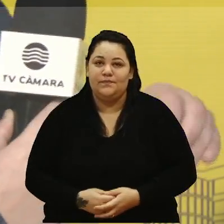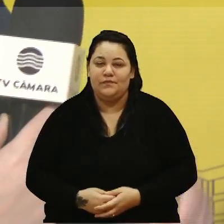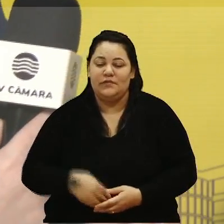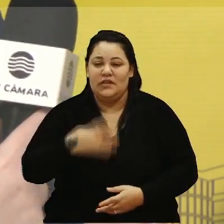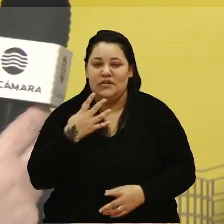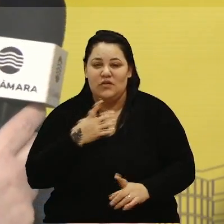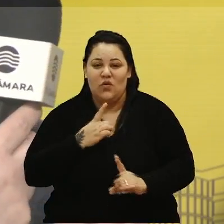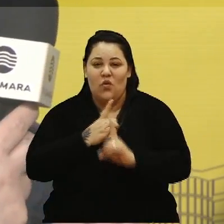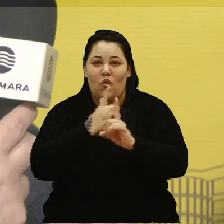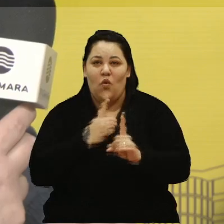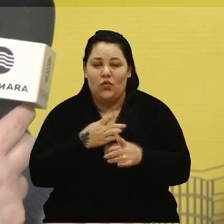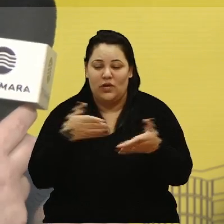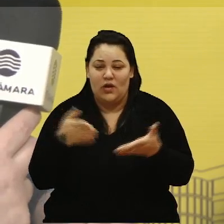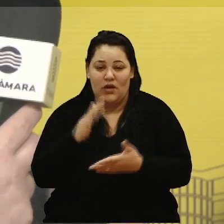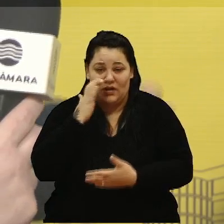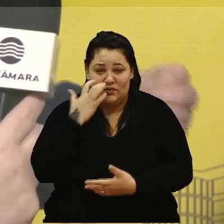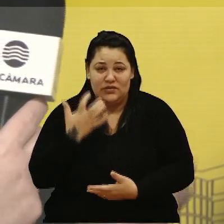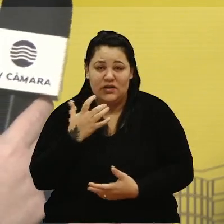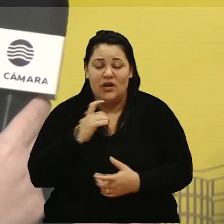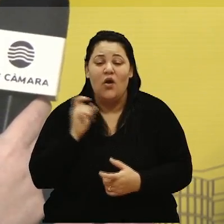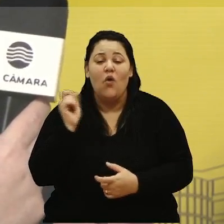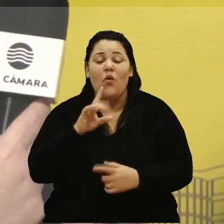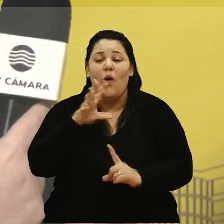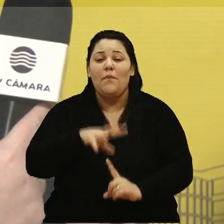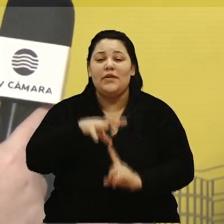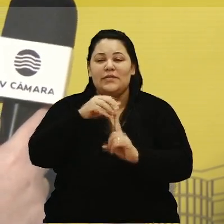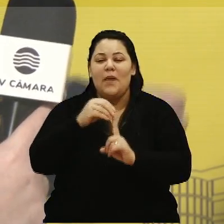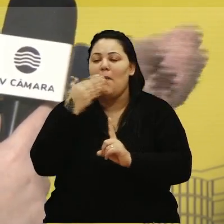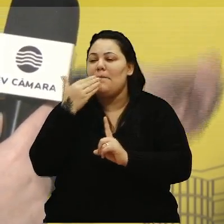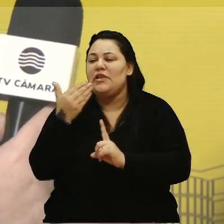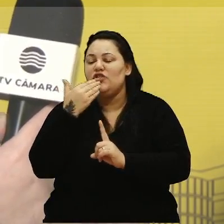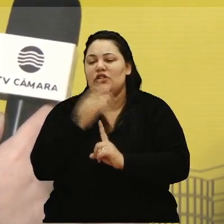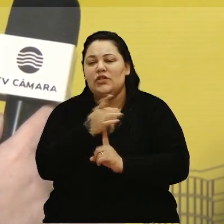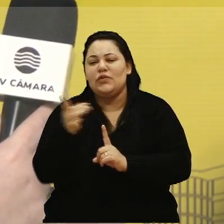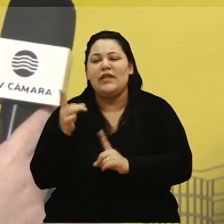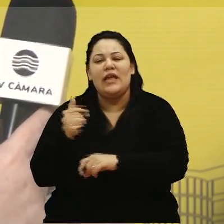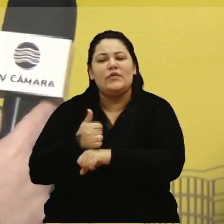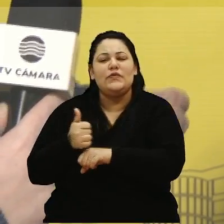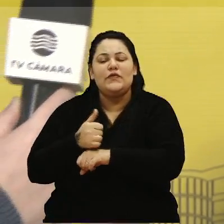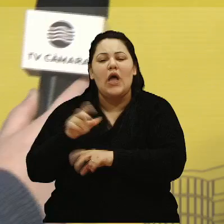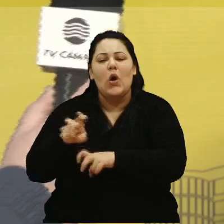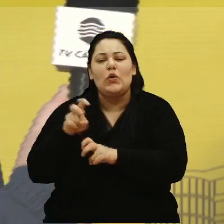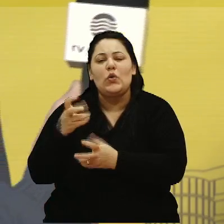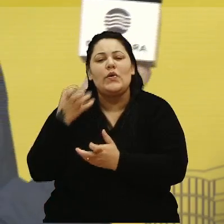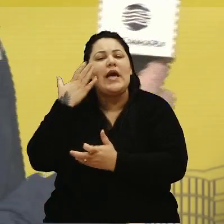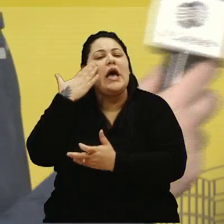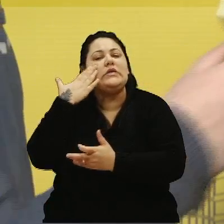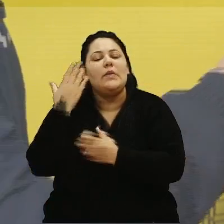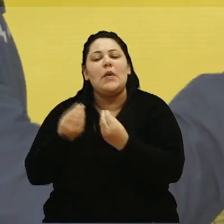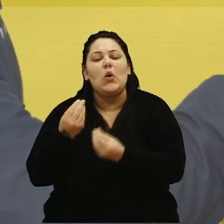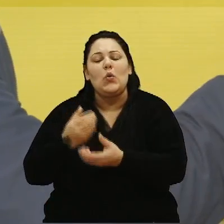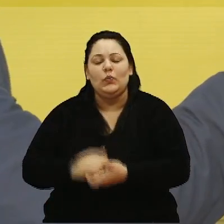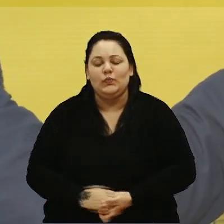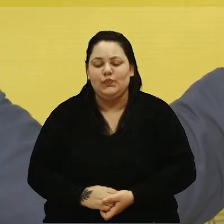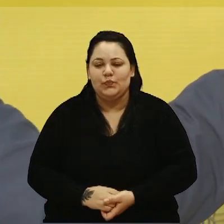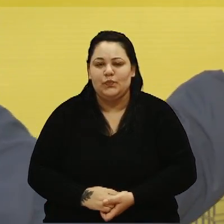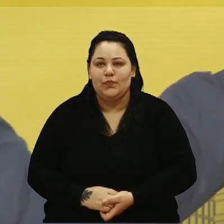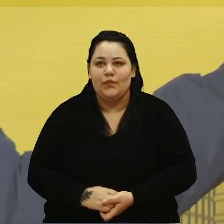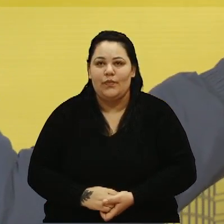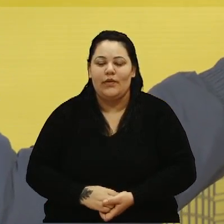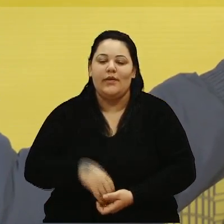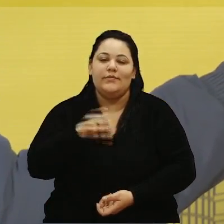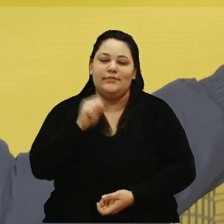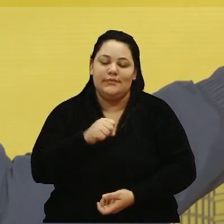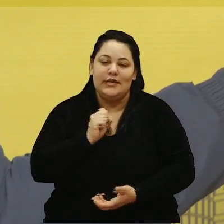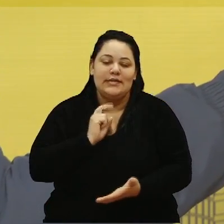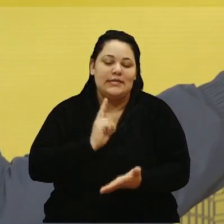encontros mais recentes que ocorreram, quais são as principais reivindicações desses agricultores, né, nessas comunidades, vereadora? Sempre é a